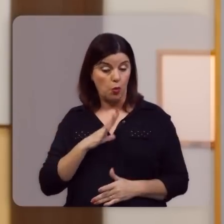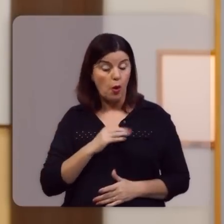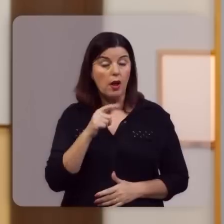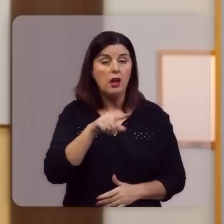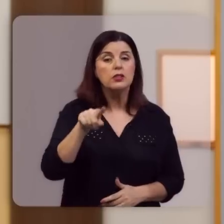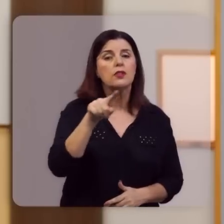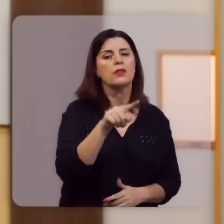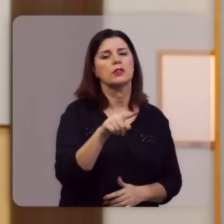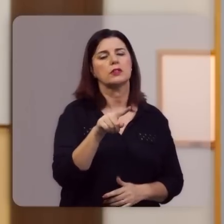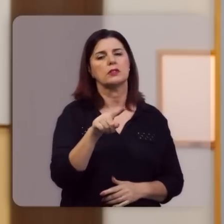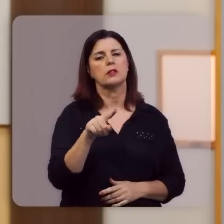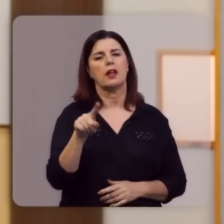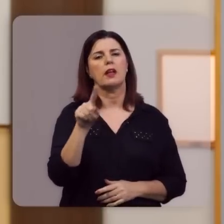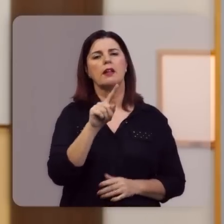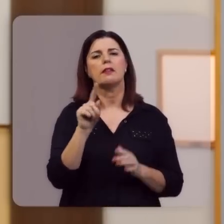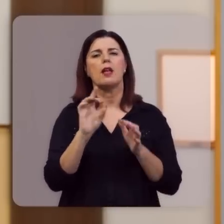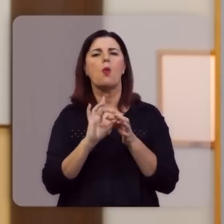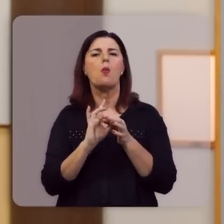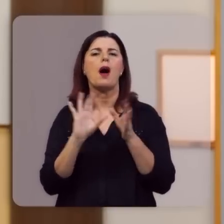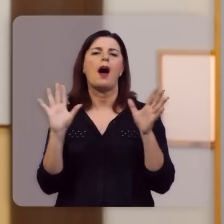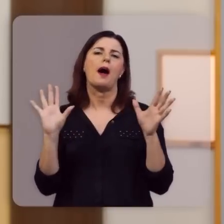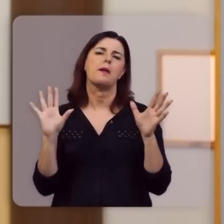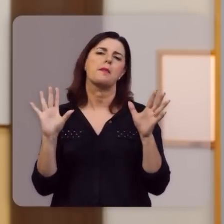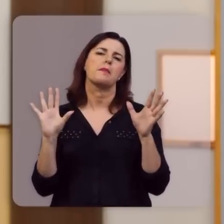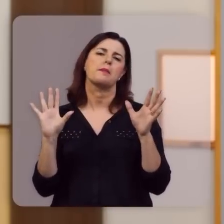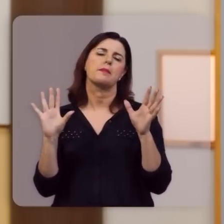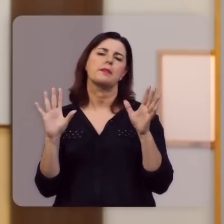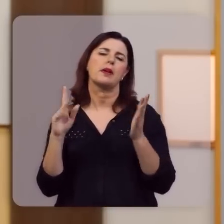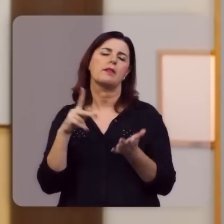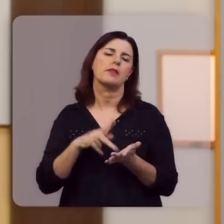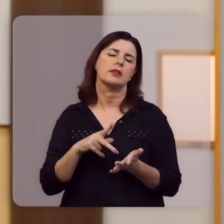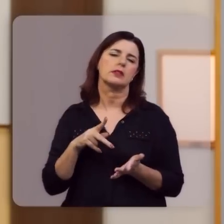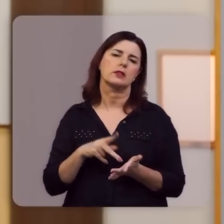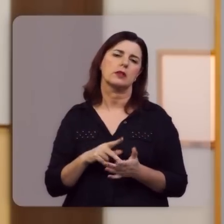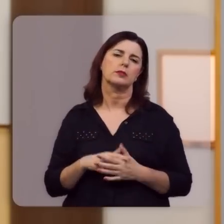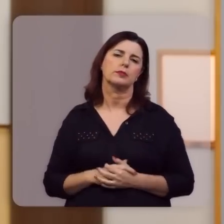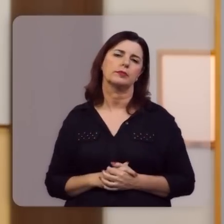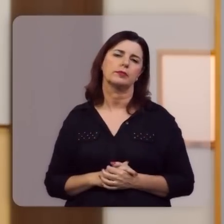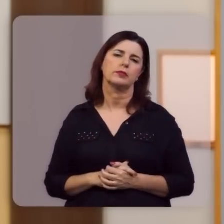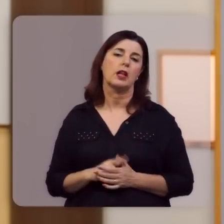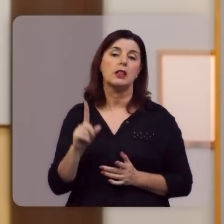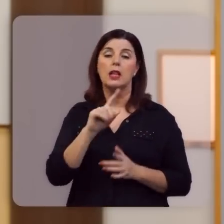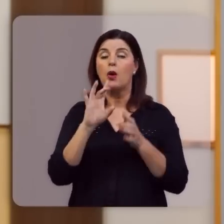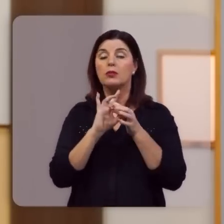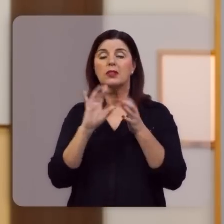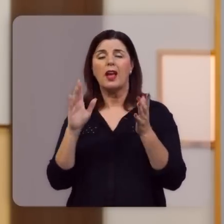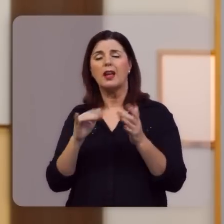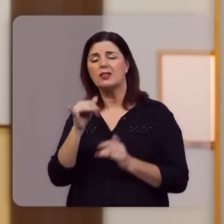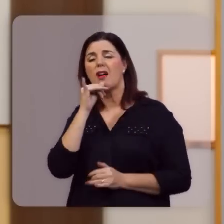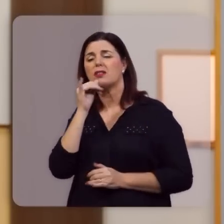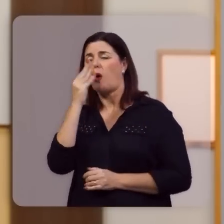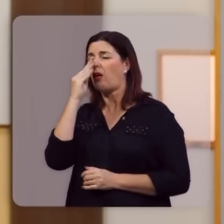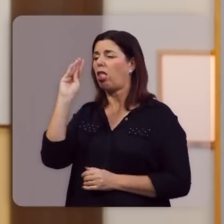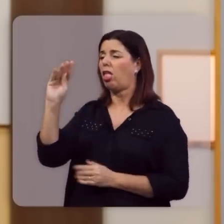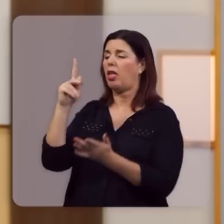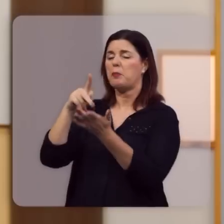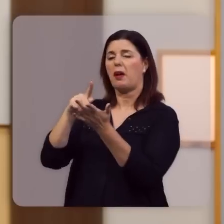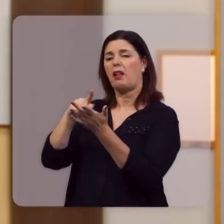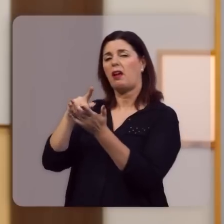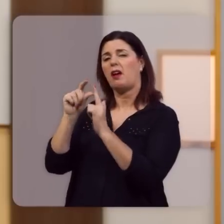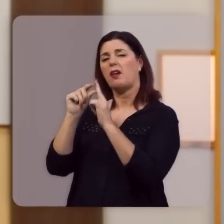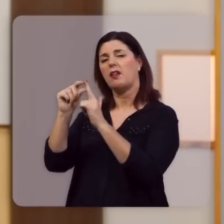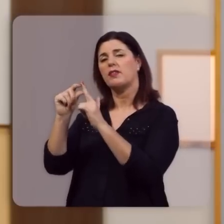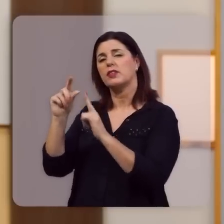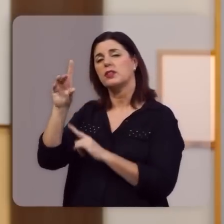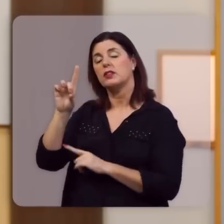encorajo você, não abra mão da verdade. Não abra mão da fidelidade à palavra